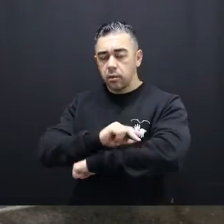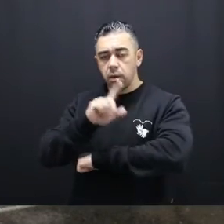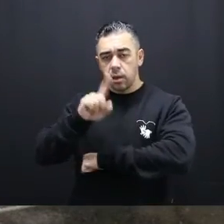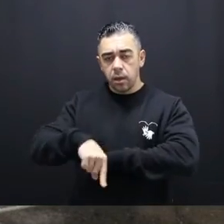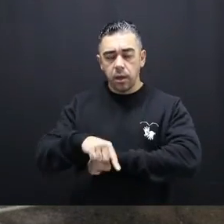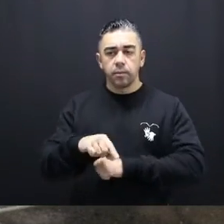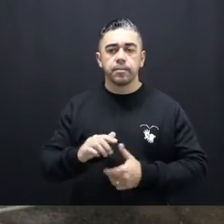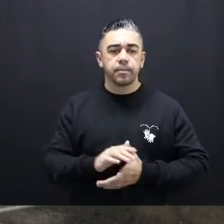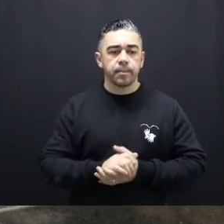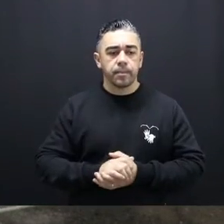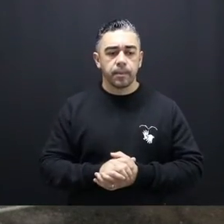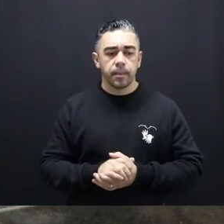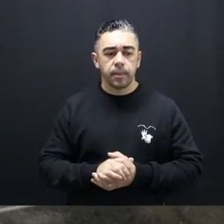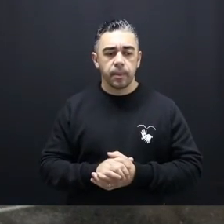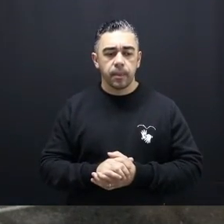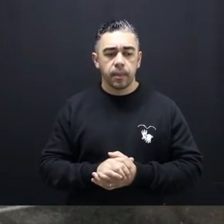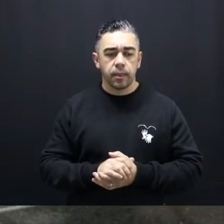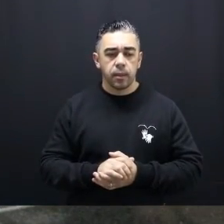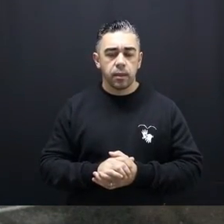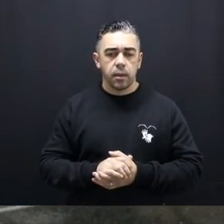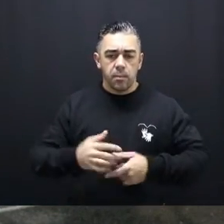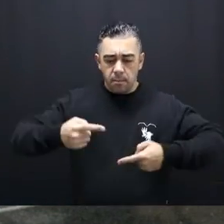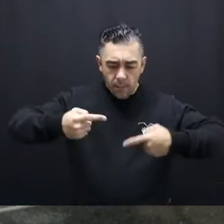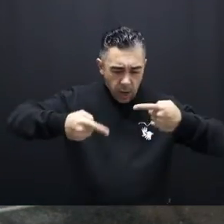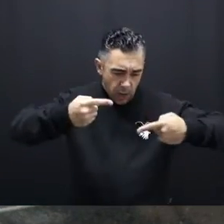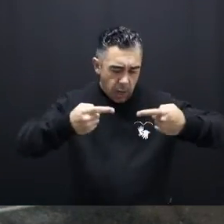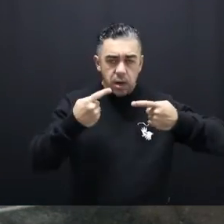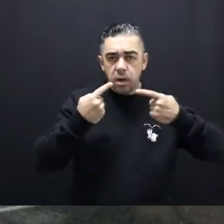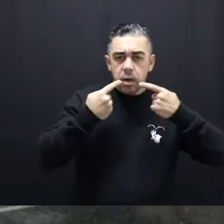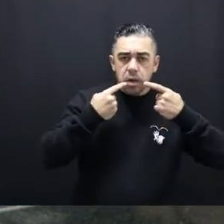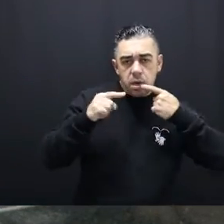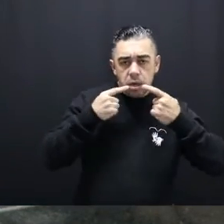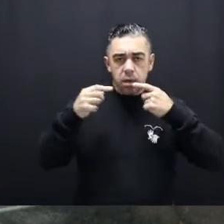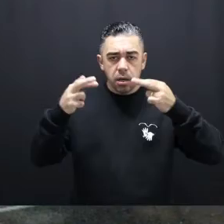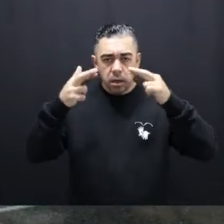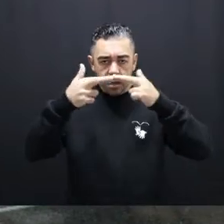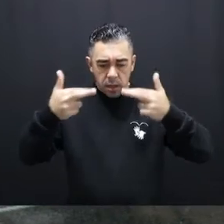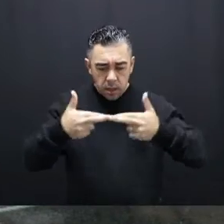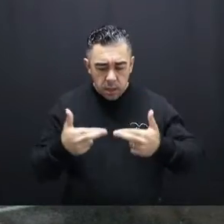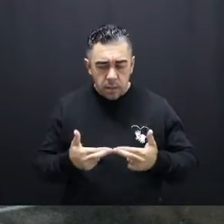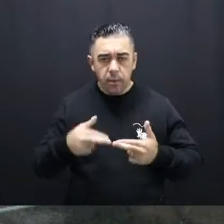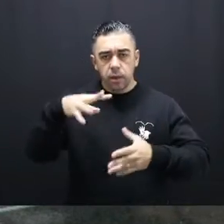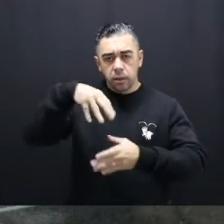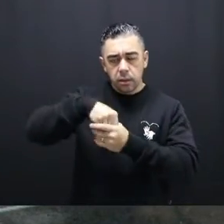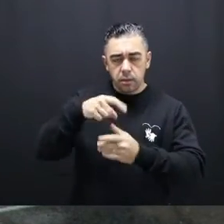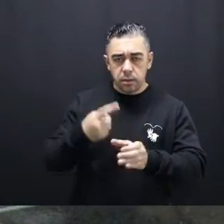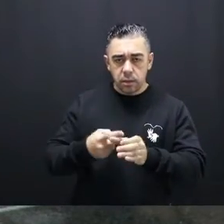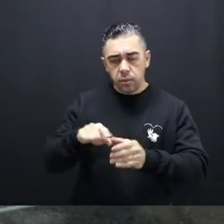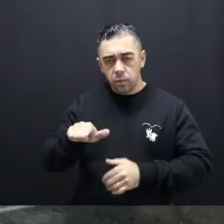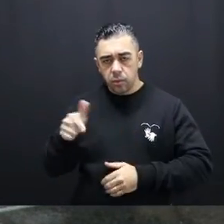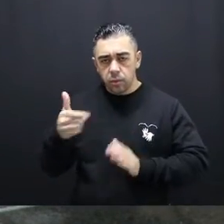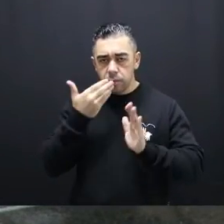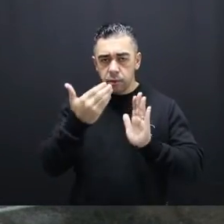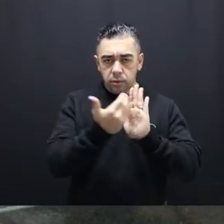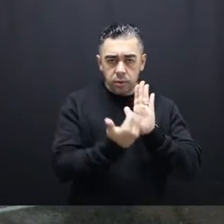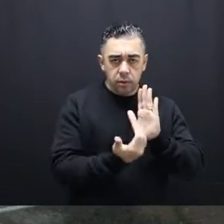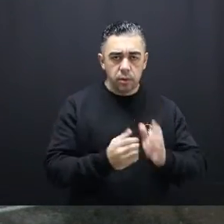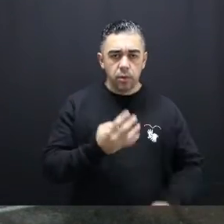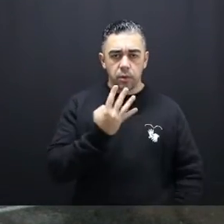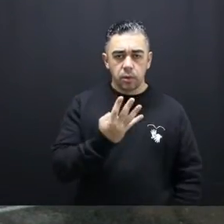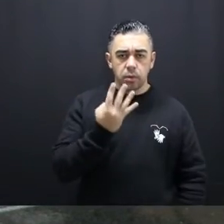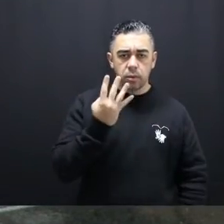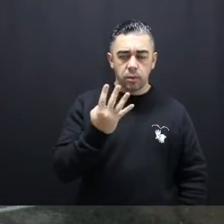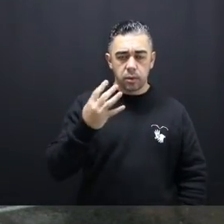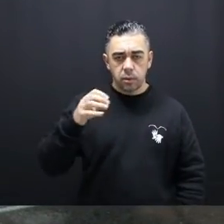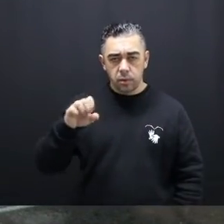institui a batalha de rima com manifestação artística cultural no município e dá outras providências projeto de lei